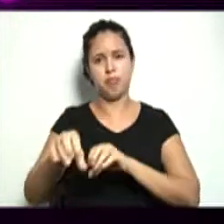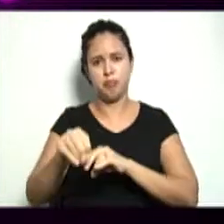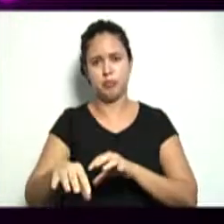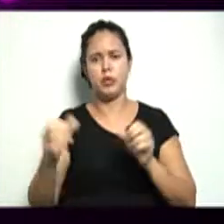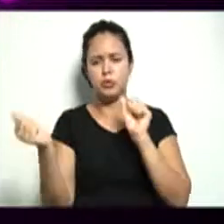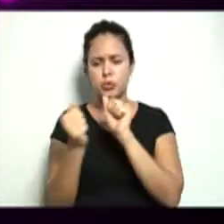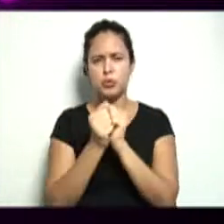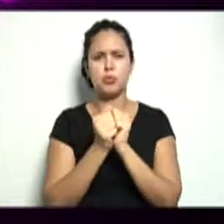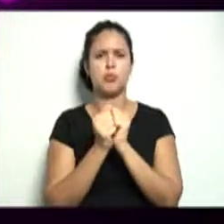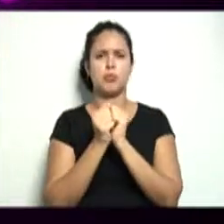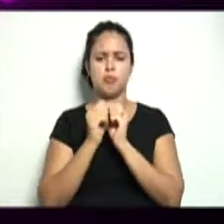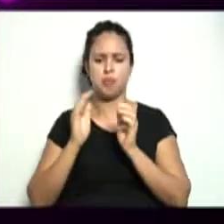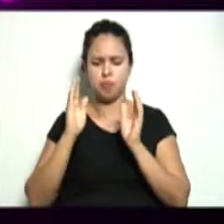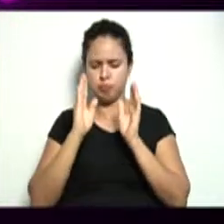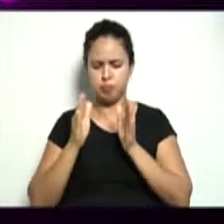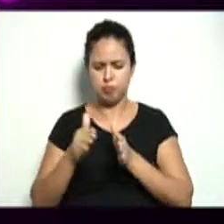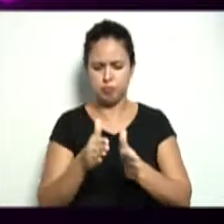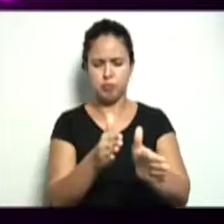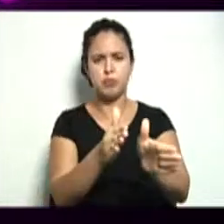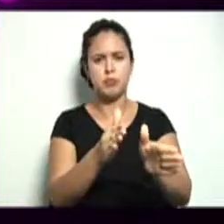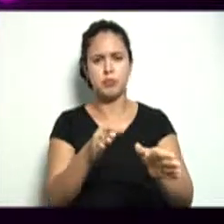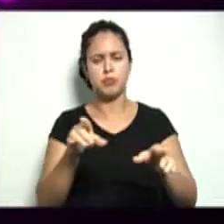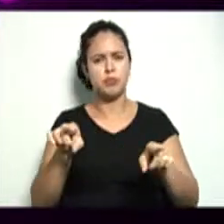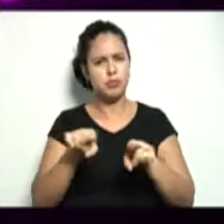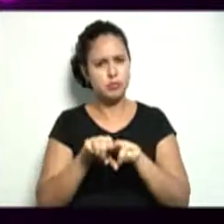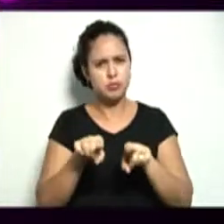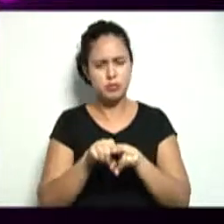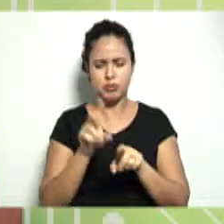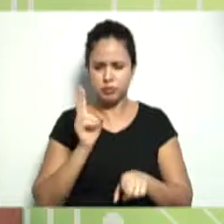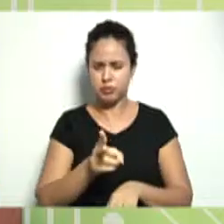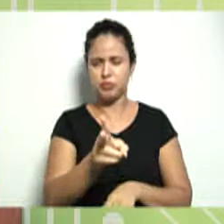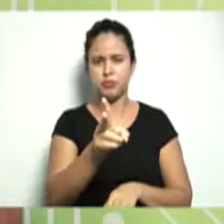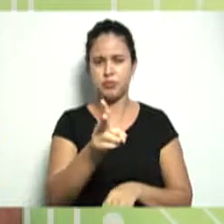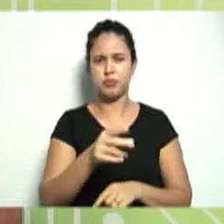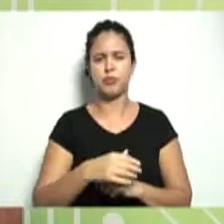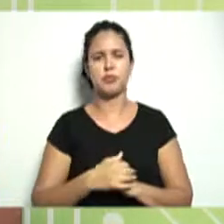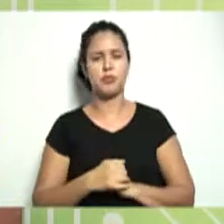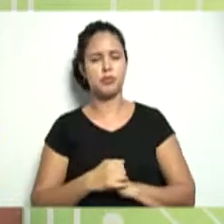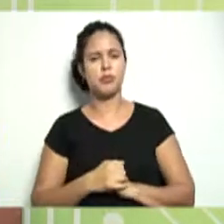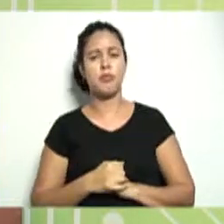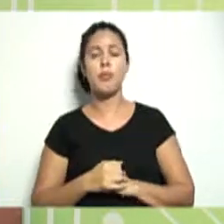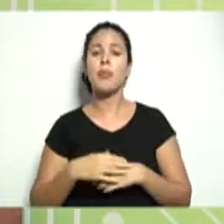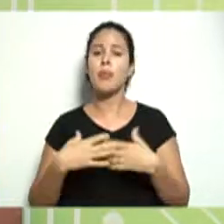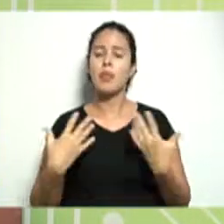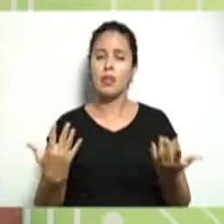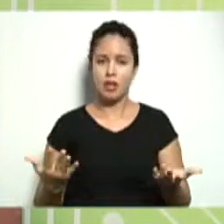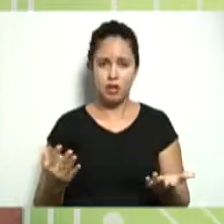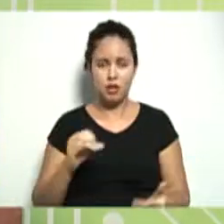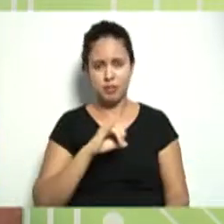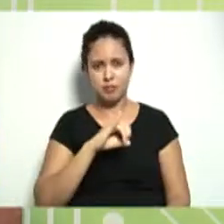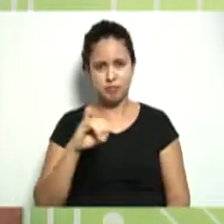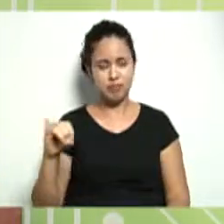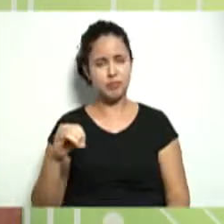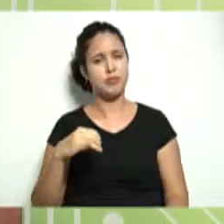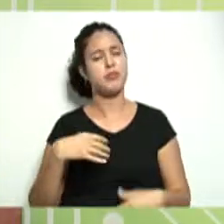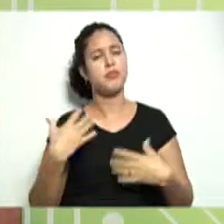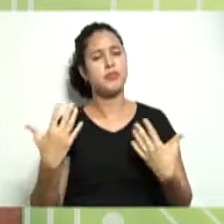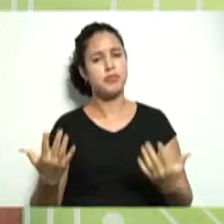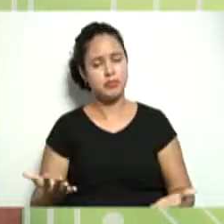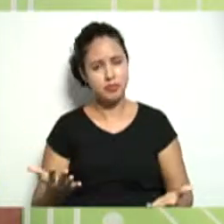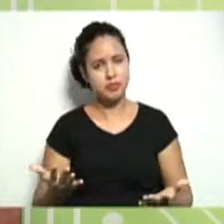caminhar juntos. Bons estudos e até a próxima. Até a próxima, Júnior. Gente,